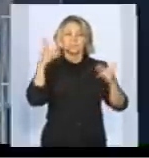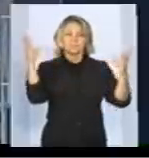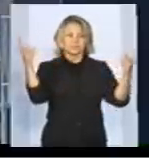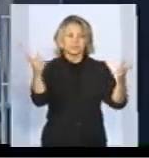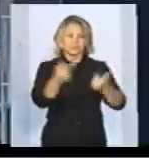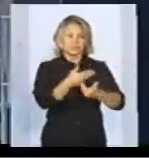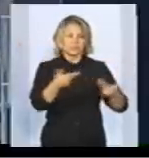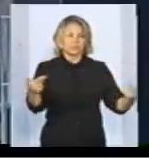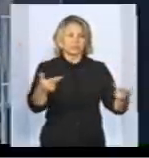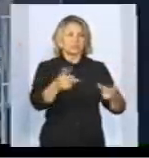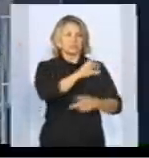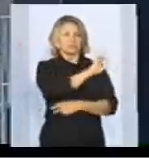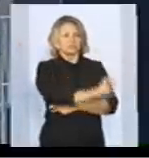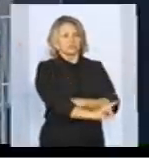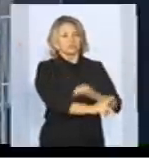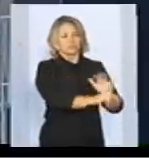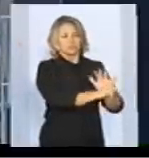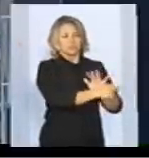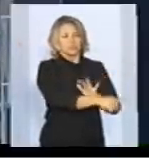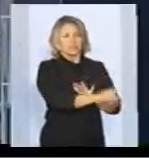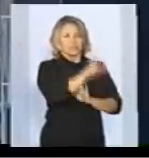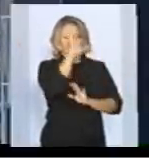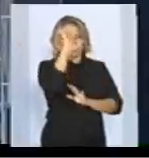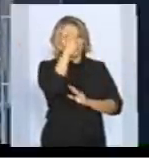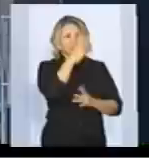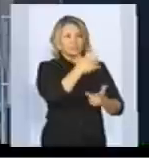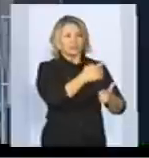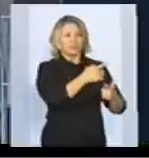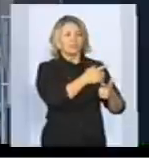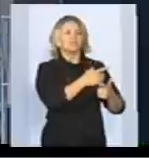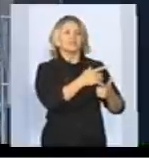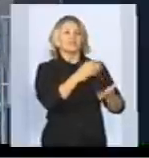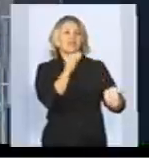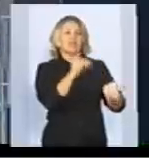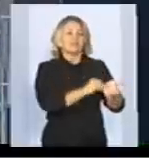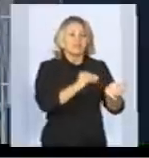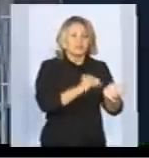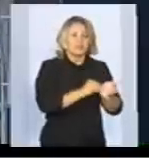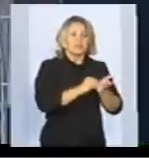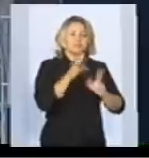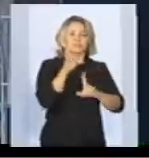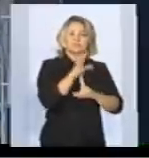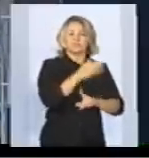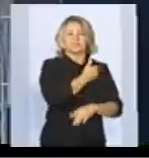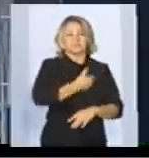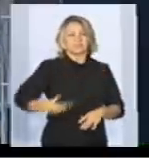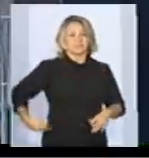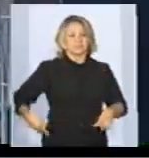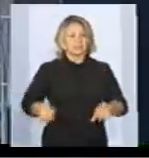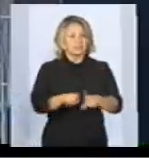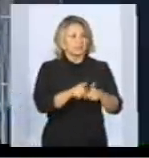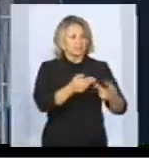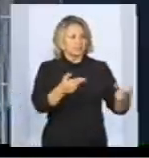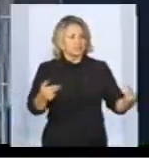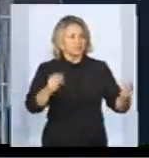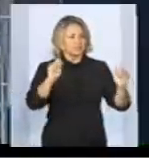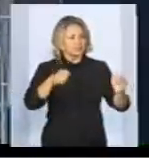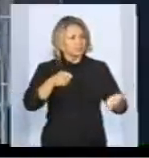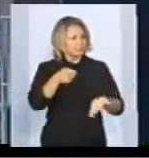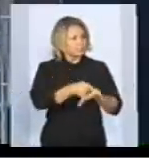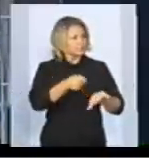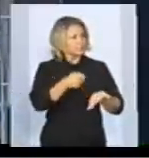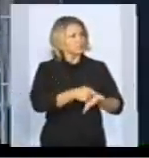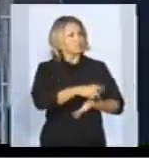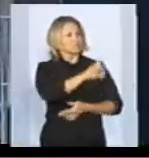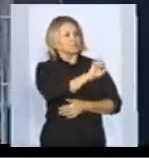Estado democrático de direito que resolve a omissão do Estado a omissão normativa que havia neste campo com a positivação dos